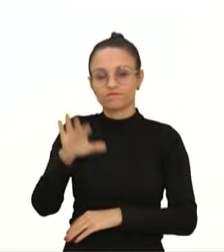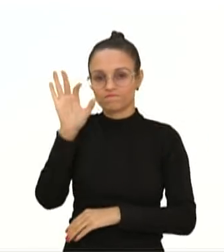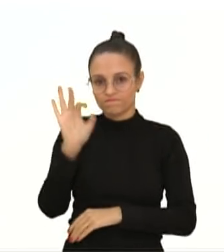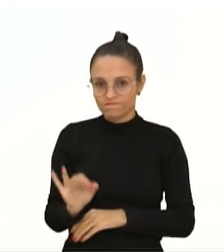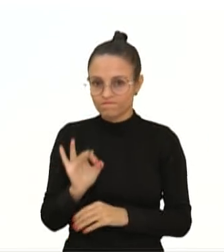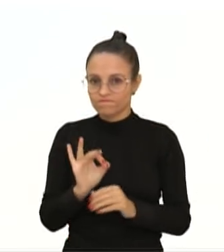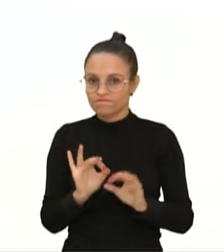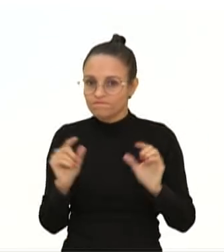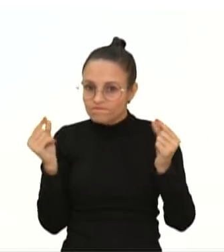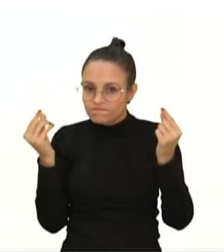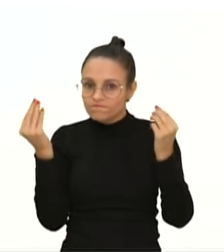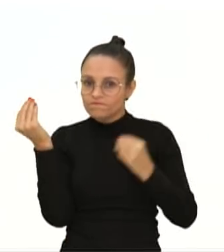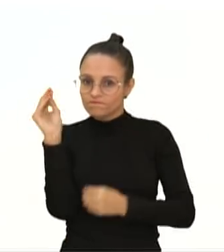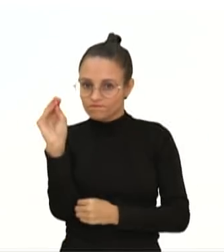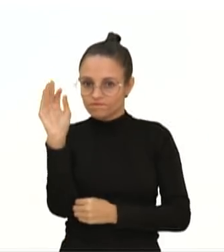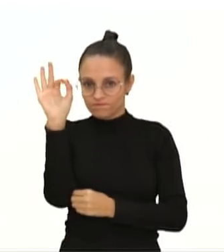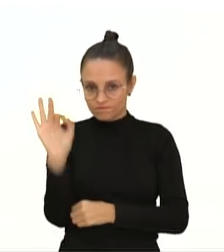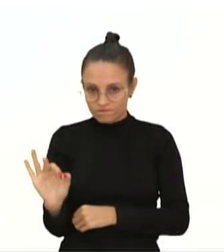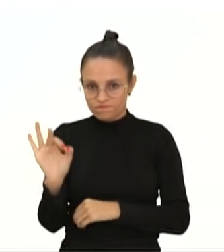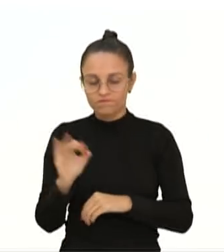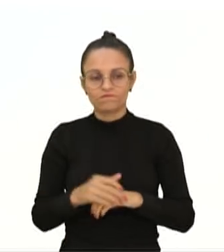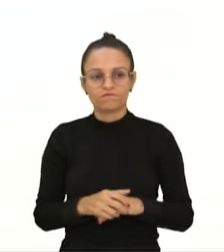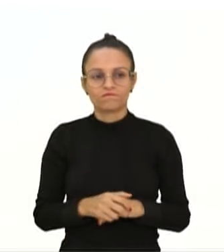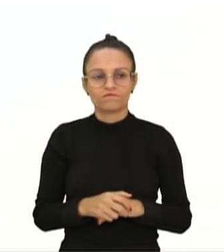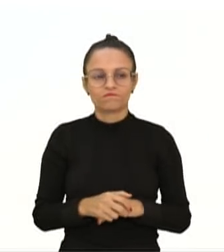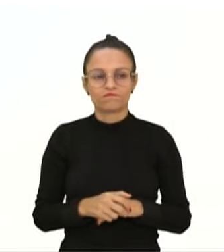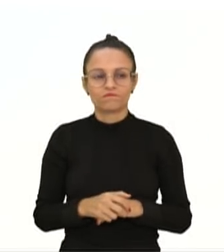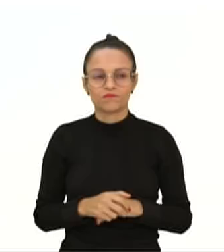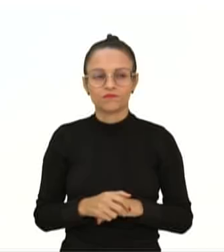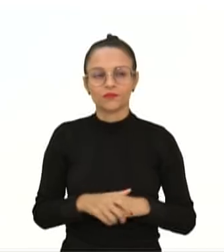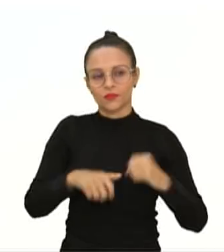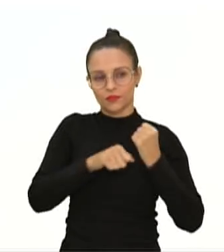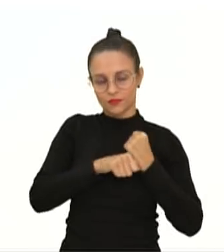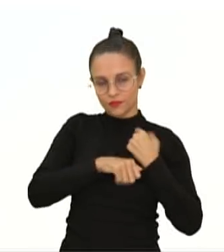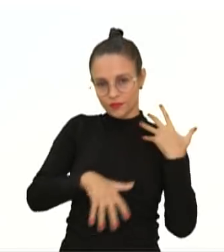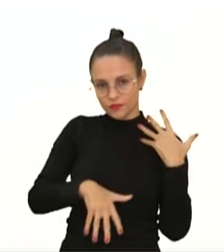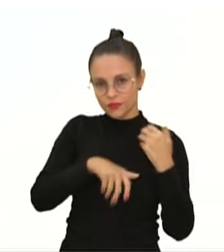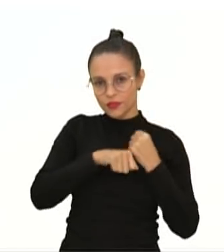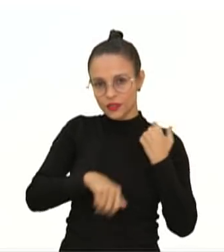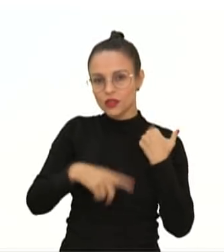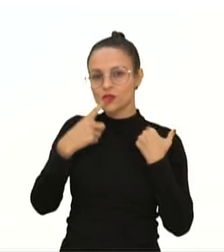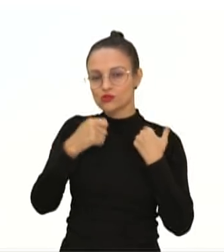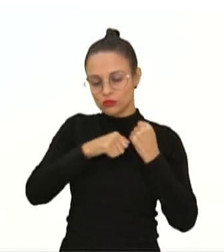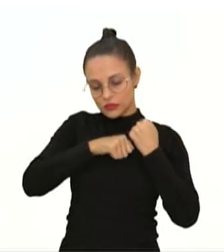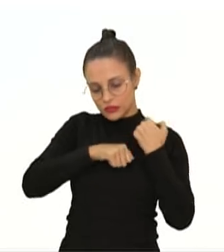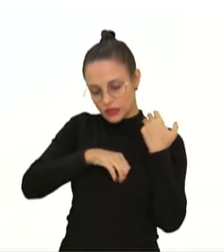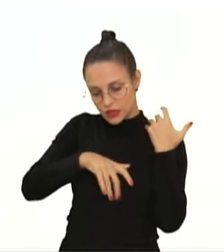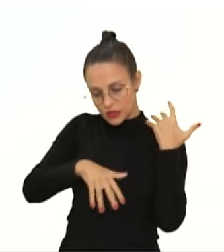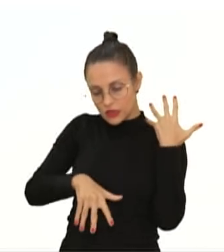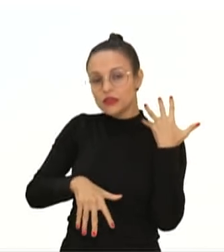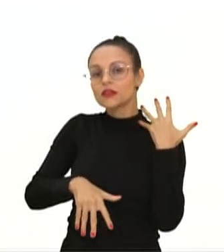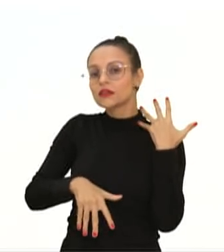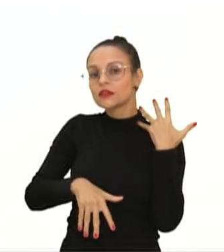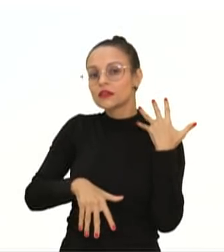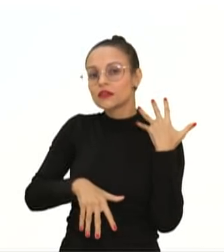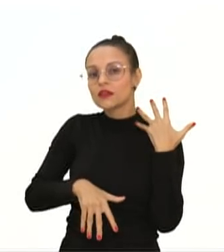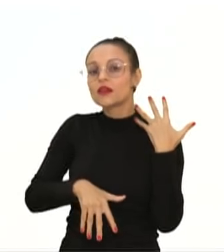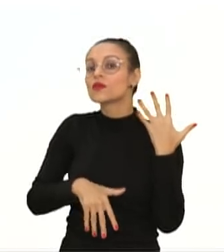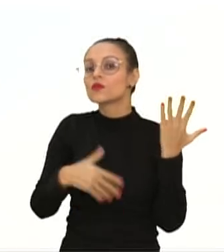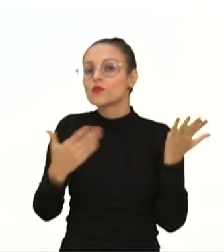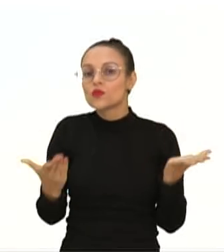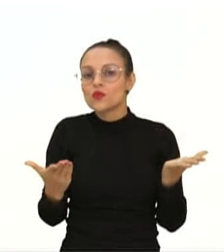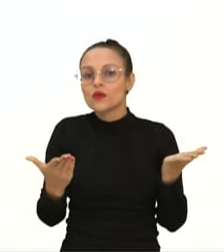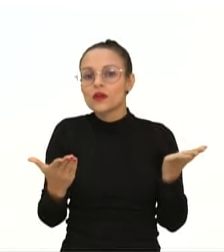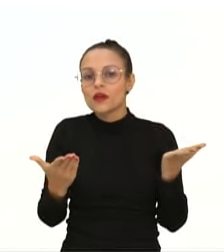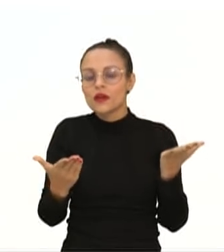que completa essa frase corretamente. As artérias conduzem o sangue, eu quero saber